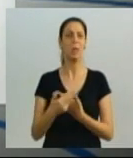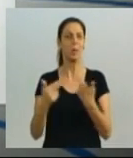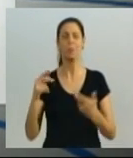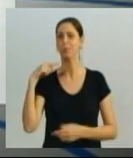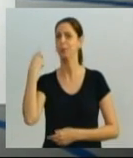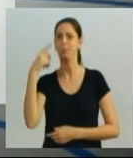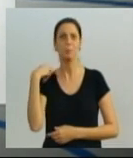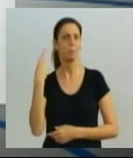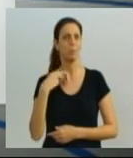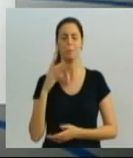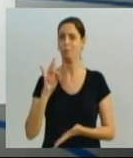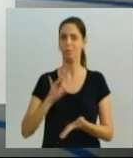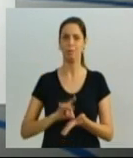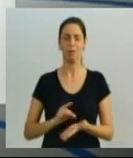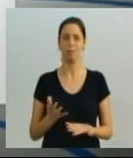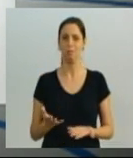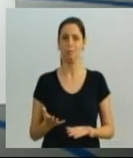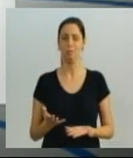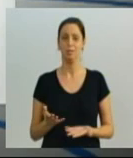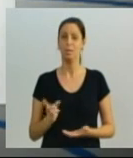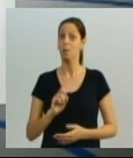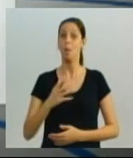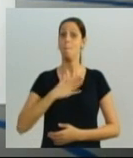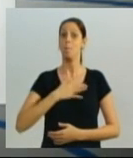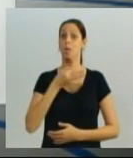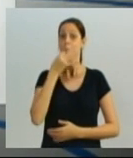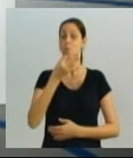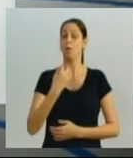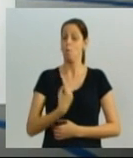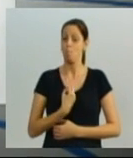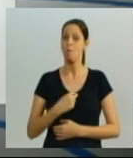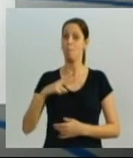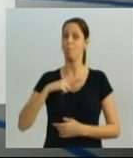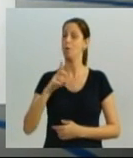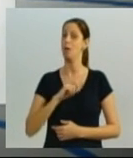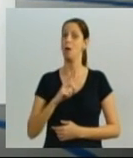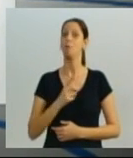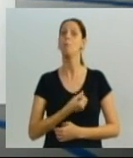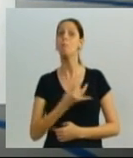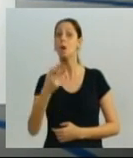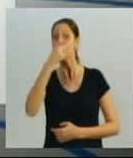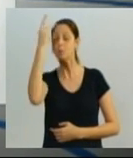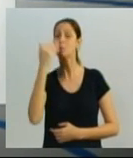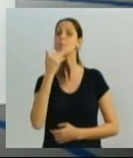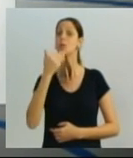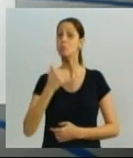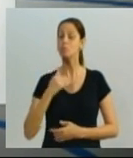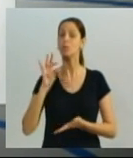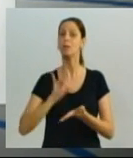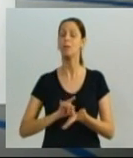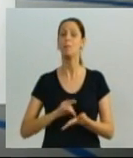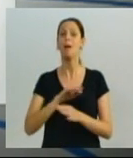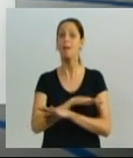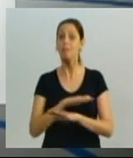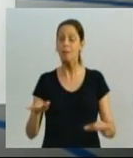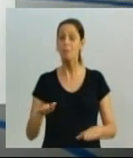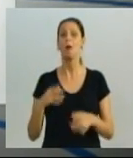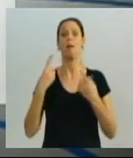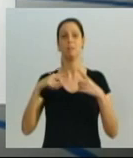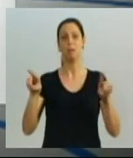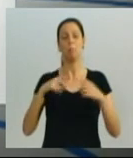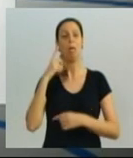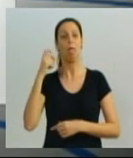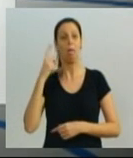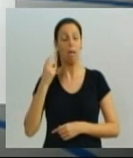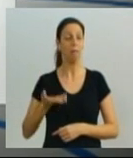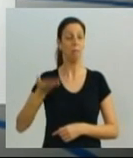de doido. E isto não é minha opinião só, é de muita gente que pediu para acabar com esta possibilidade. Então, o que a gente quer? A